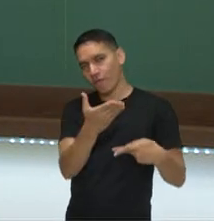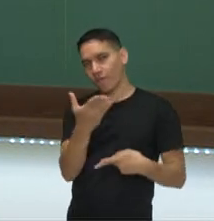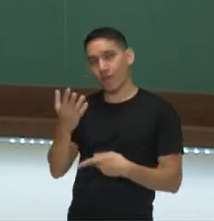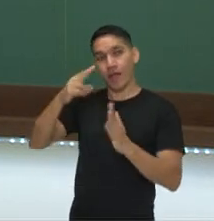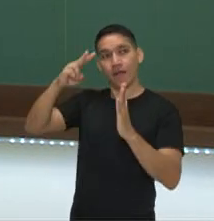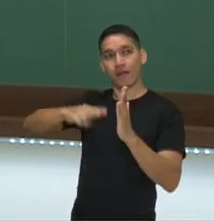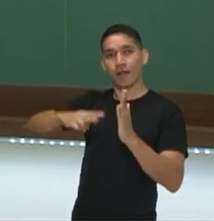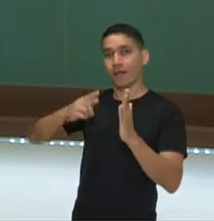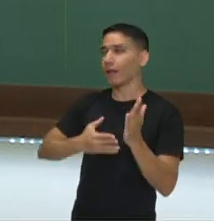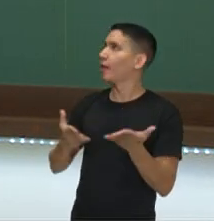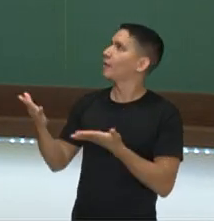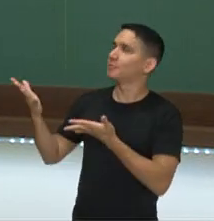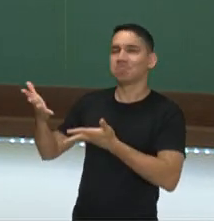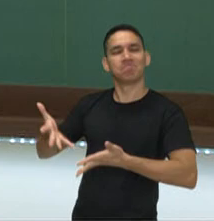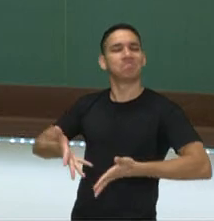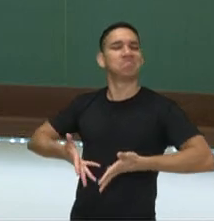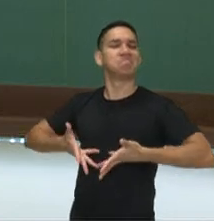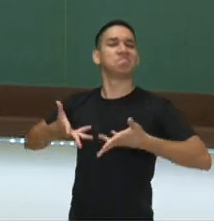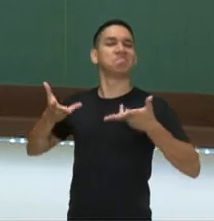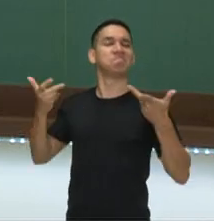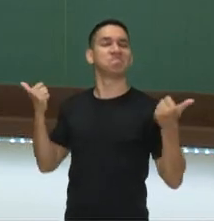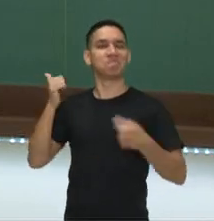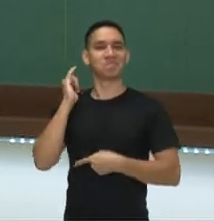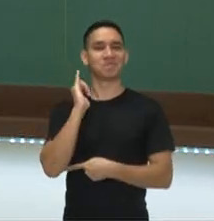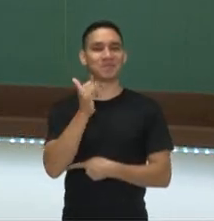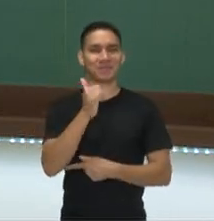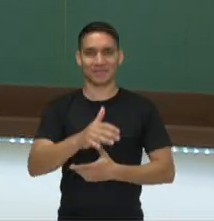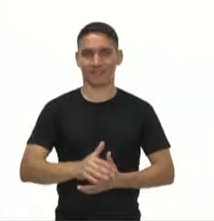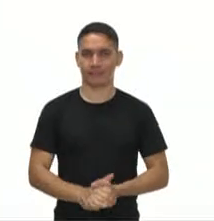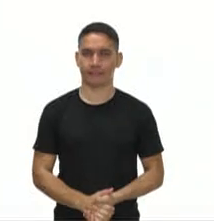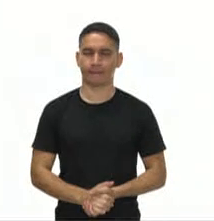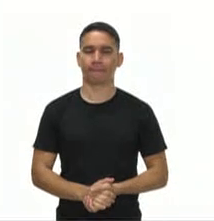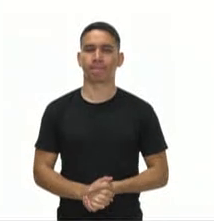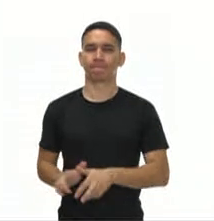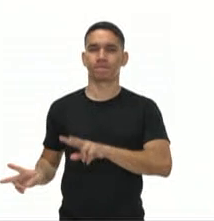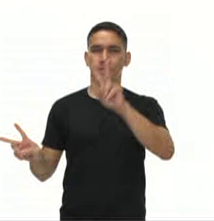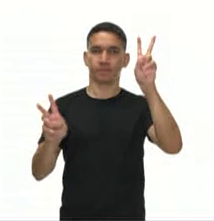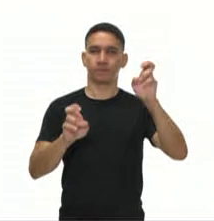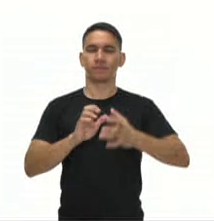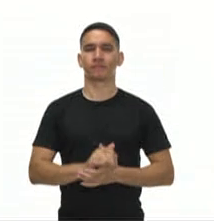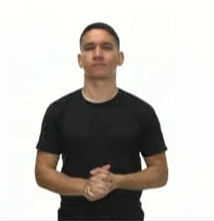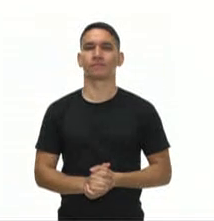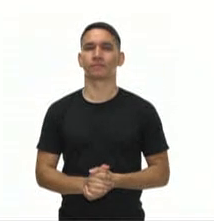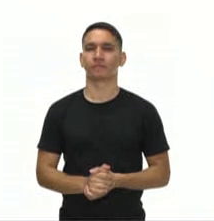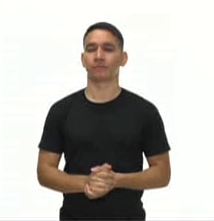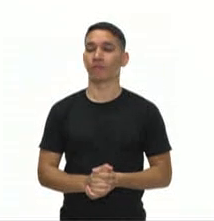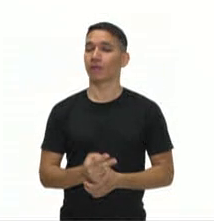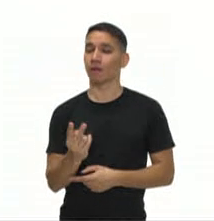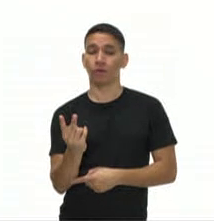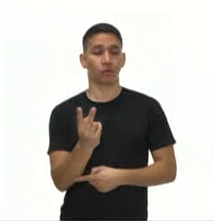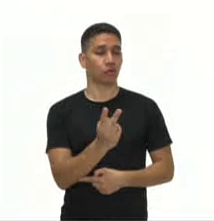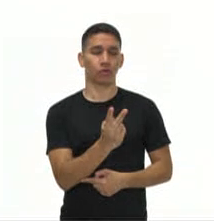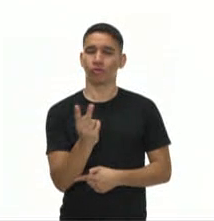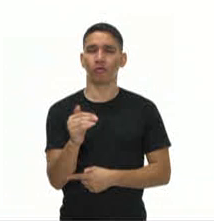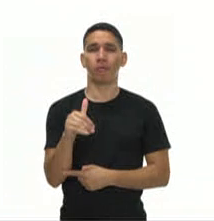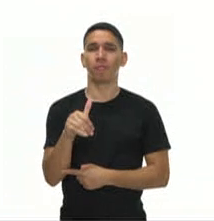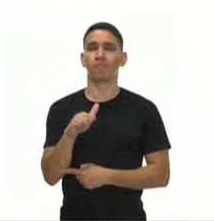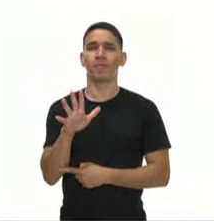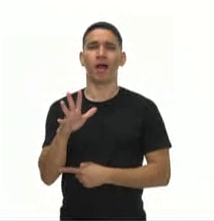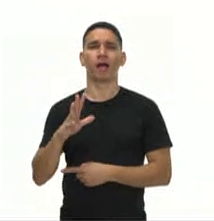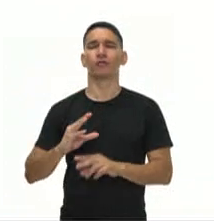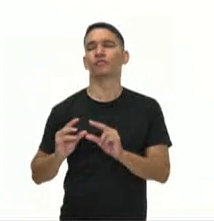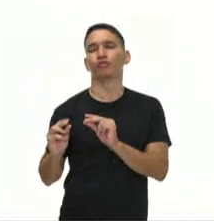fazermos essa maravilhosa leitura do conto. Os dois mais murmuravam